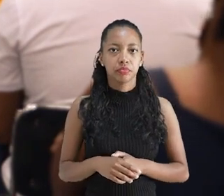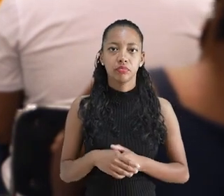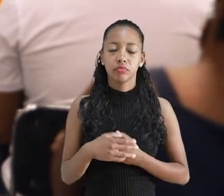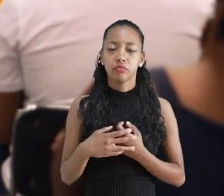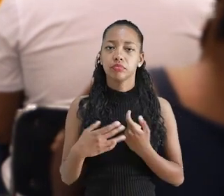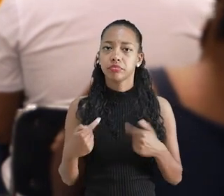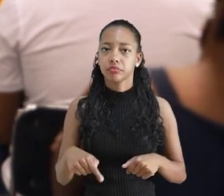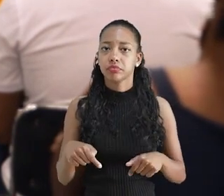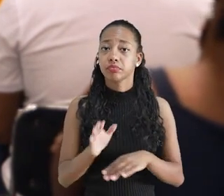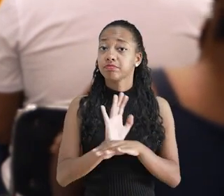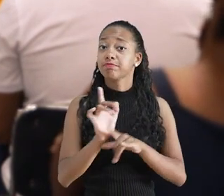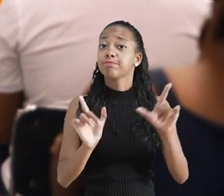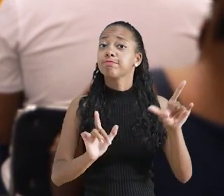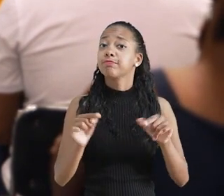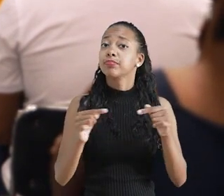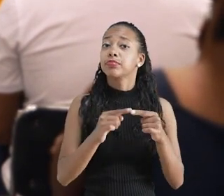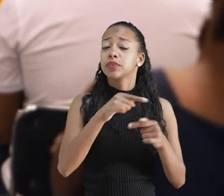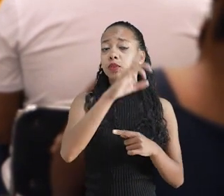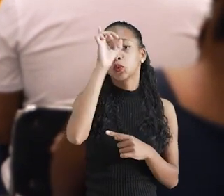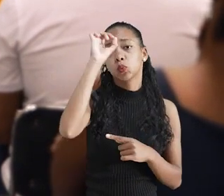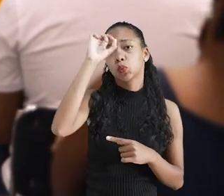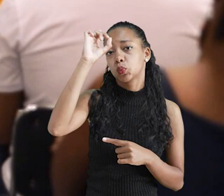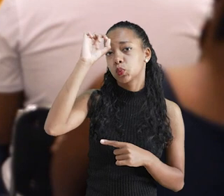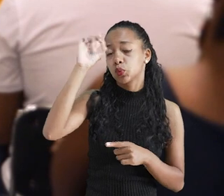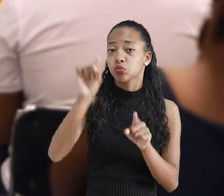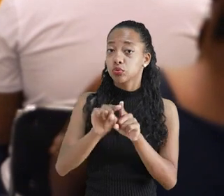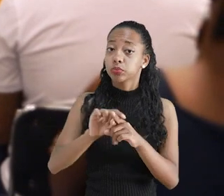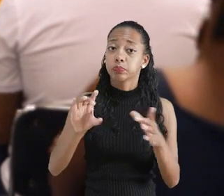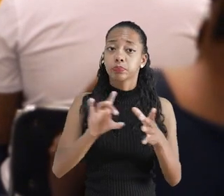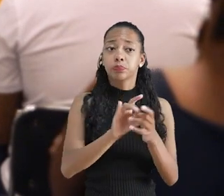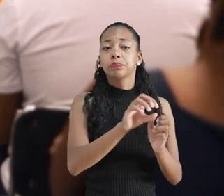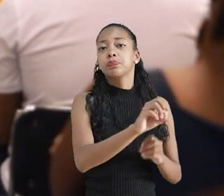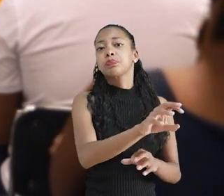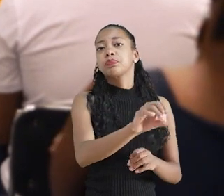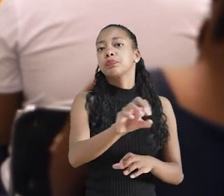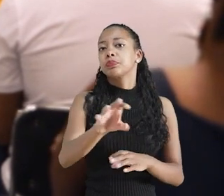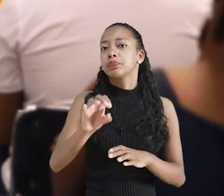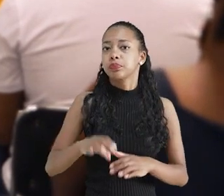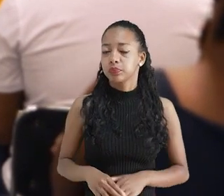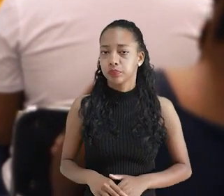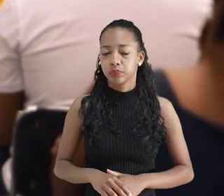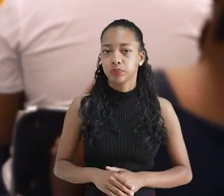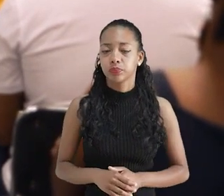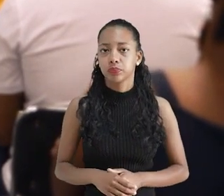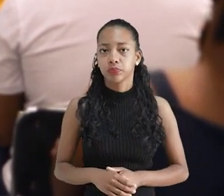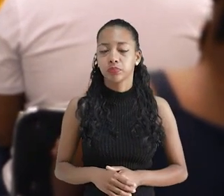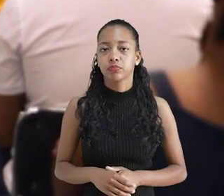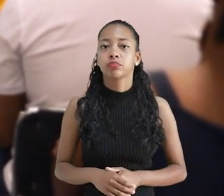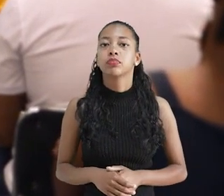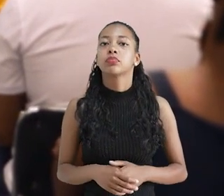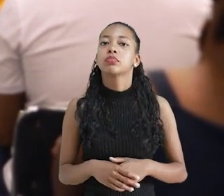o nosso cinema se dá no processo se dá no cotidiano e se dá nesse diálogo com a educação com a formação dos demais parceiros